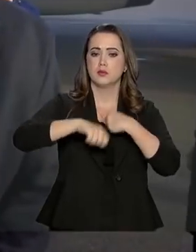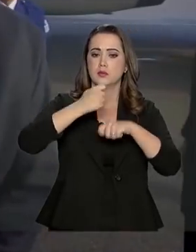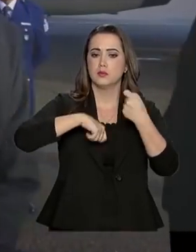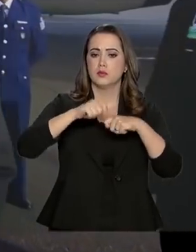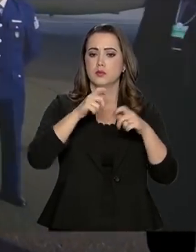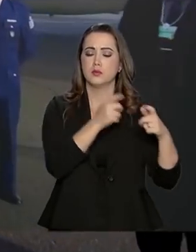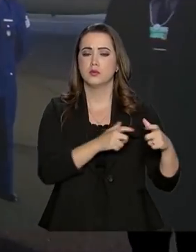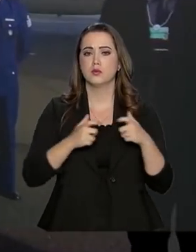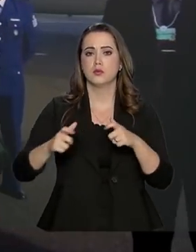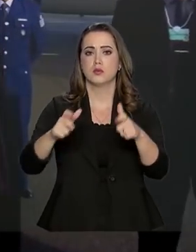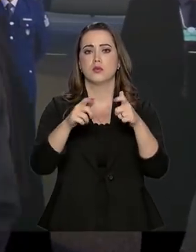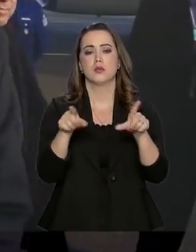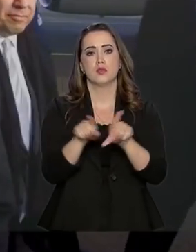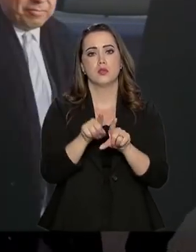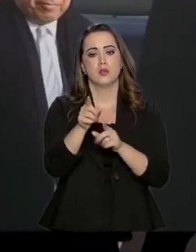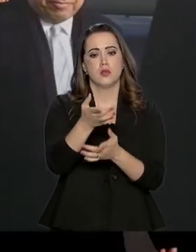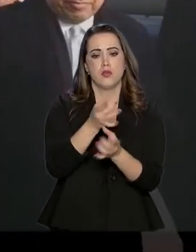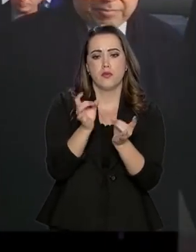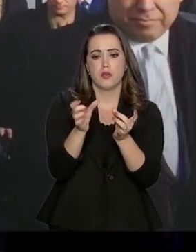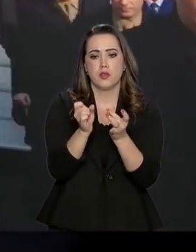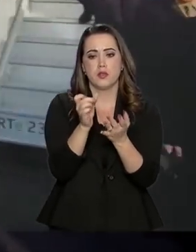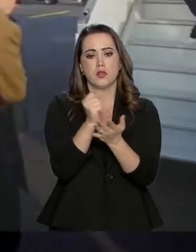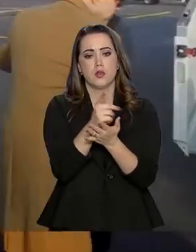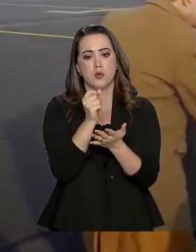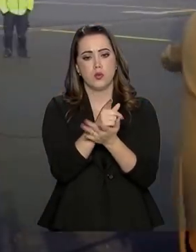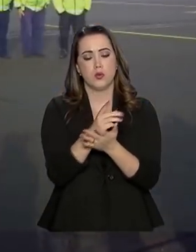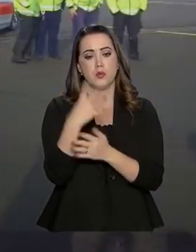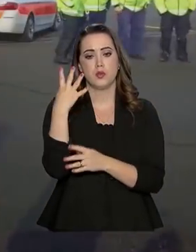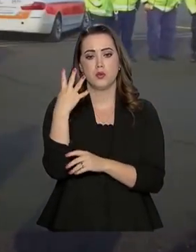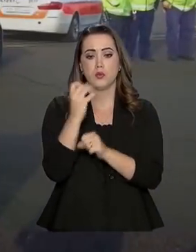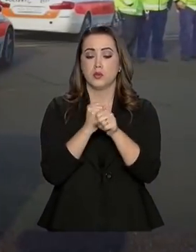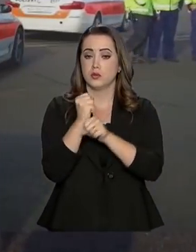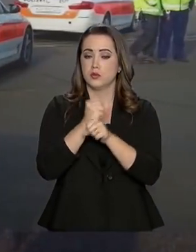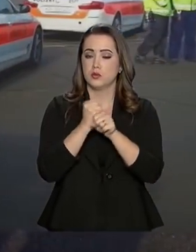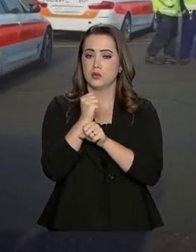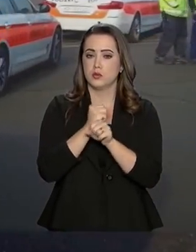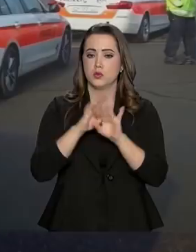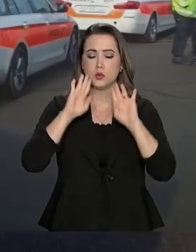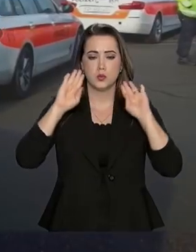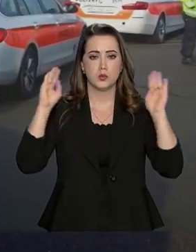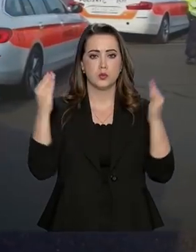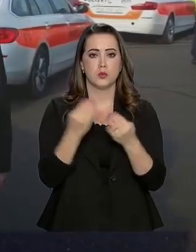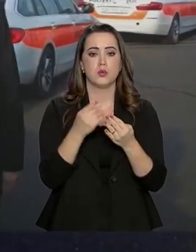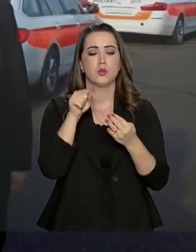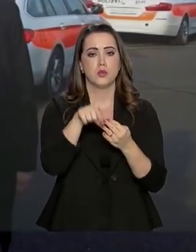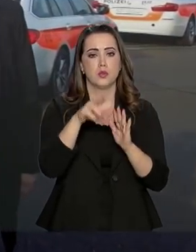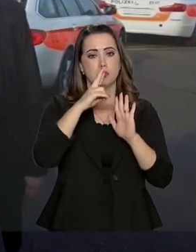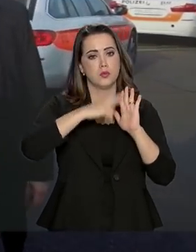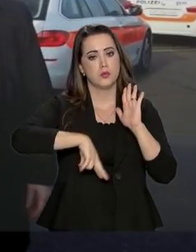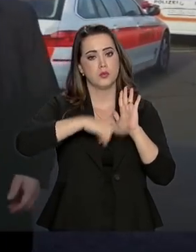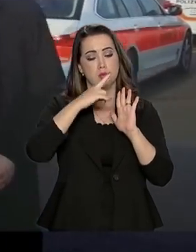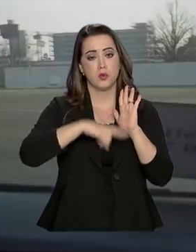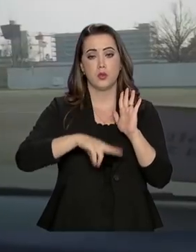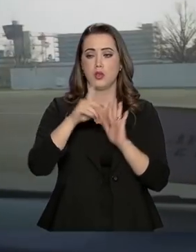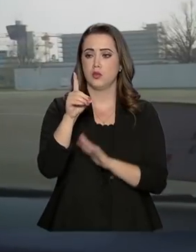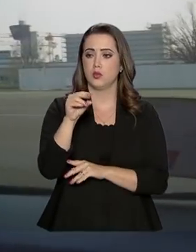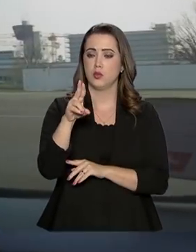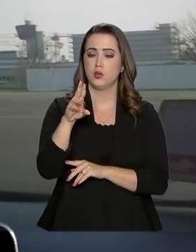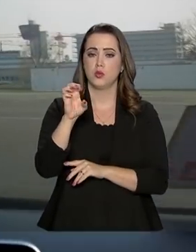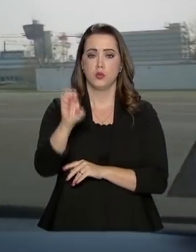em ambiente de negócios nos próximos 4 anos. A referência é o relatório Doing Business,